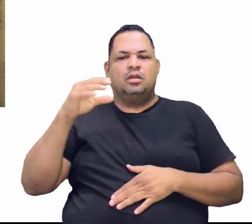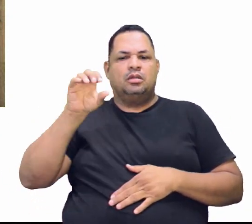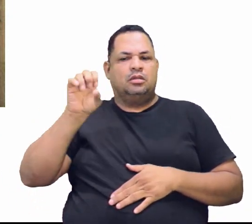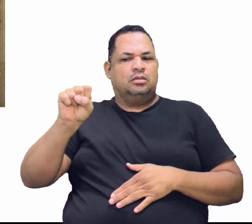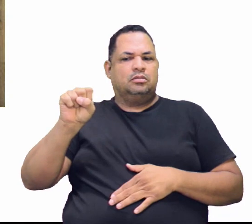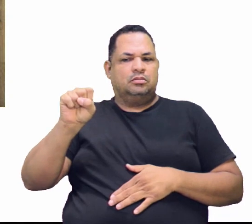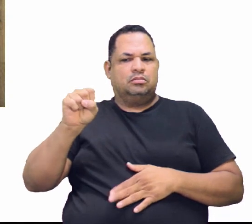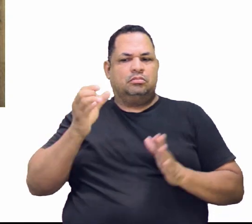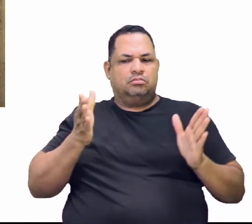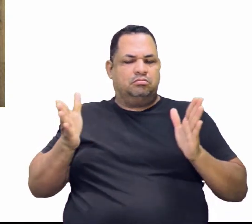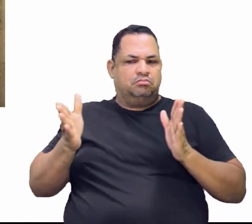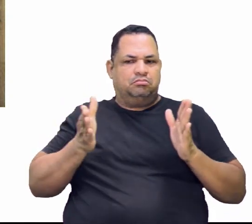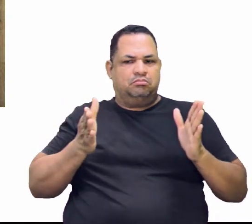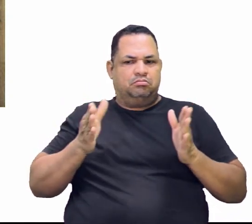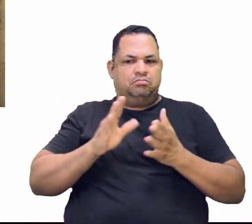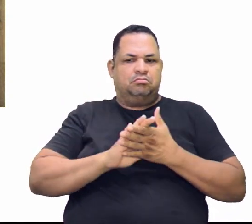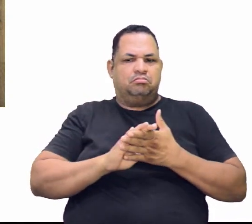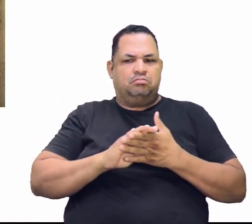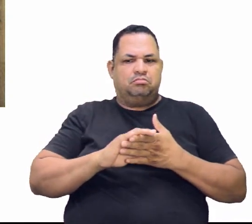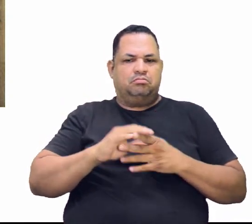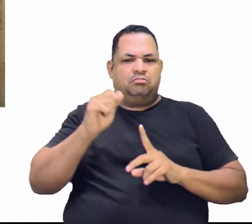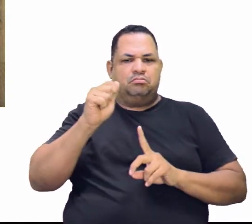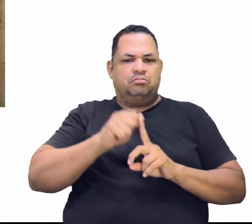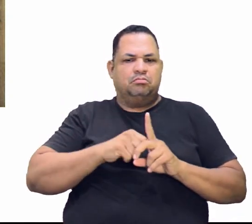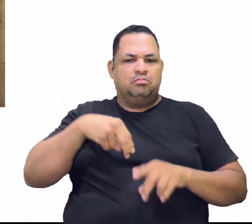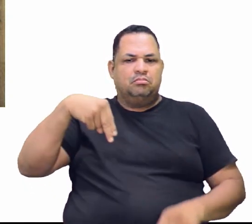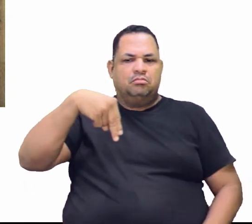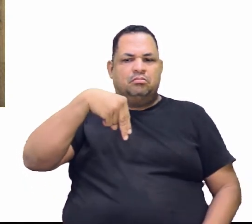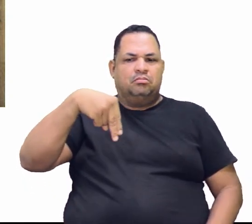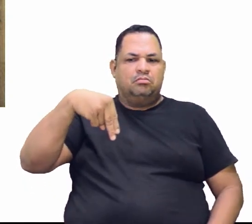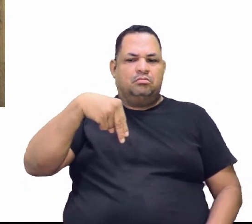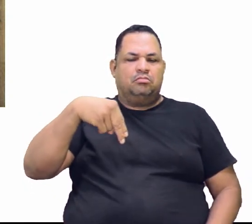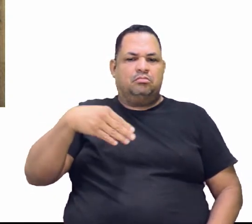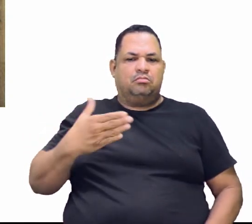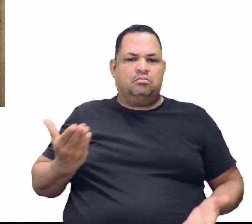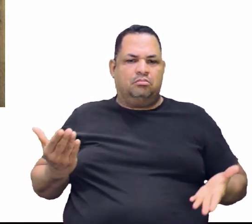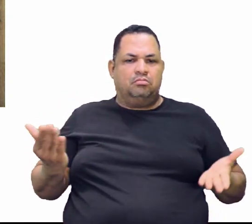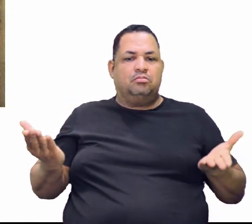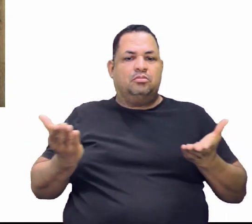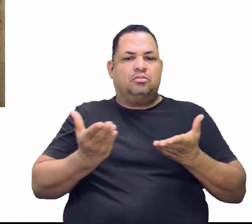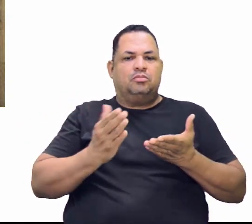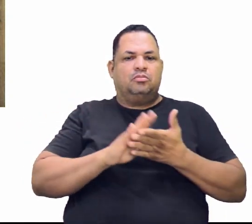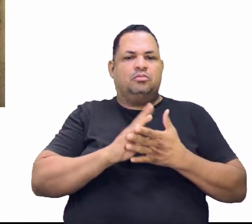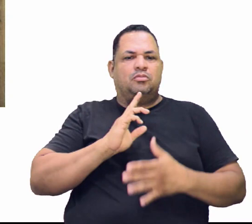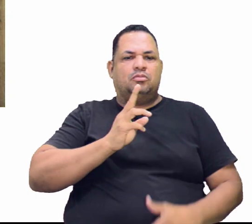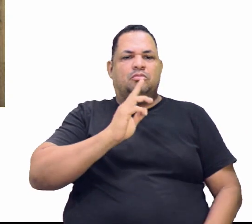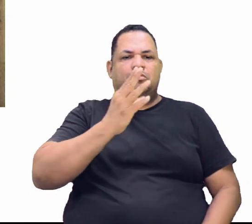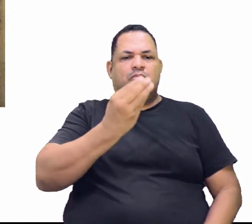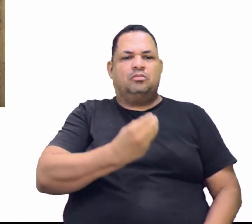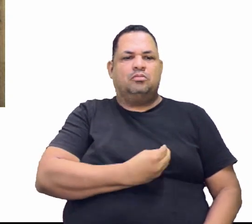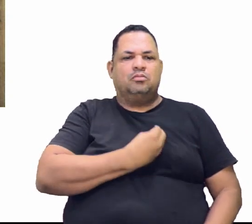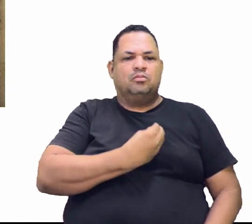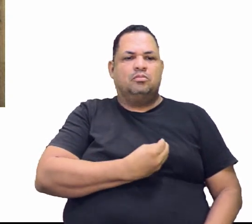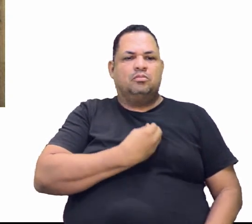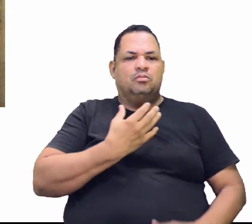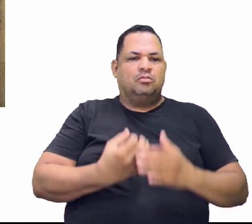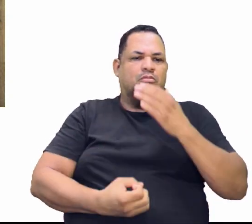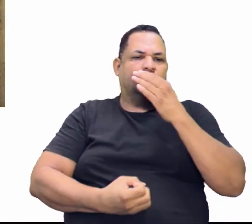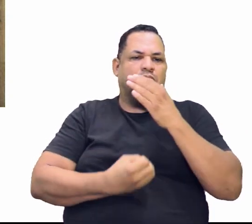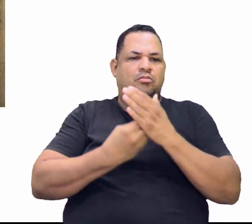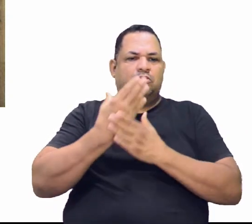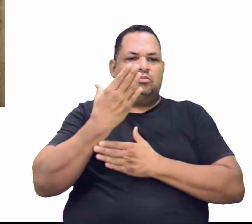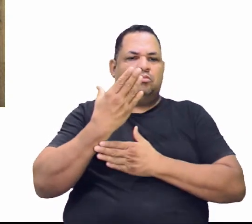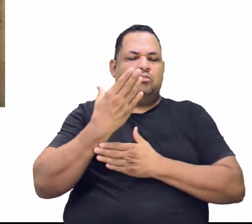Esse período agora do mês de novembro. E até hoje mantém viva a